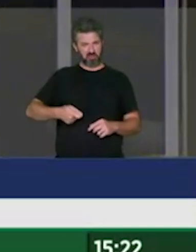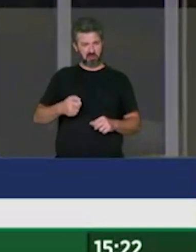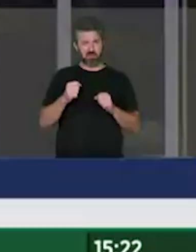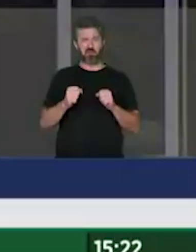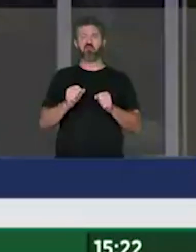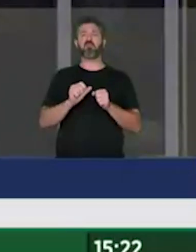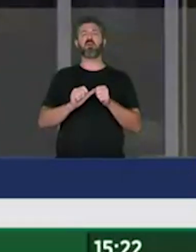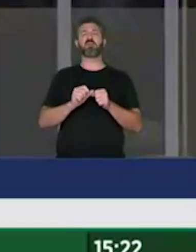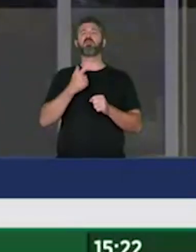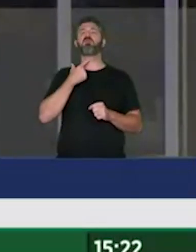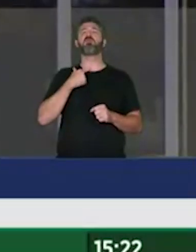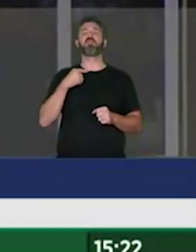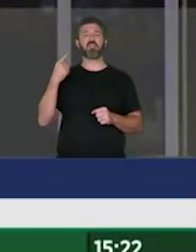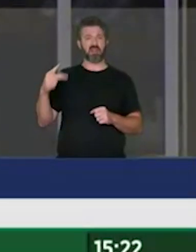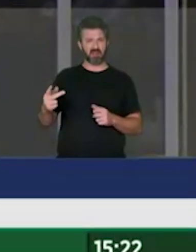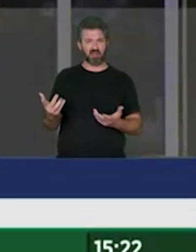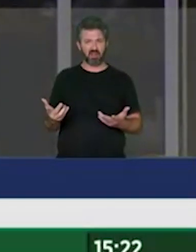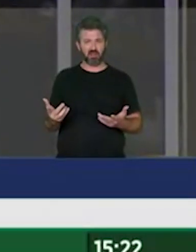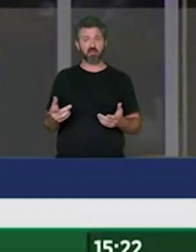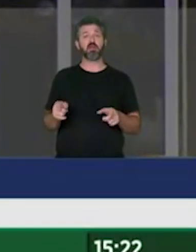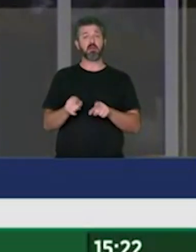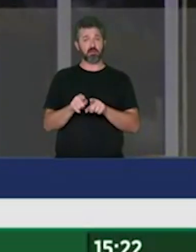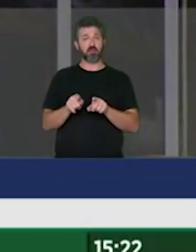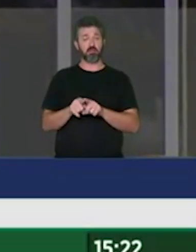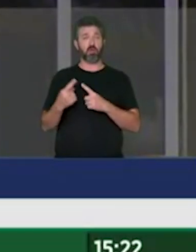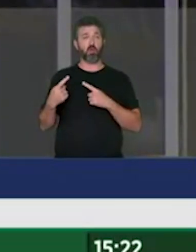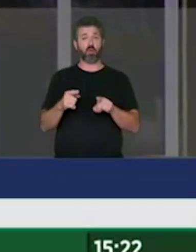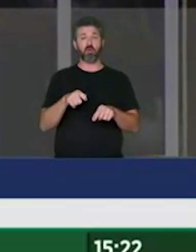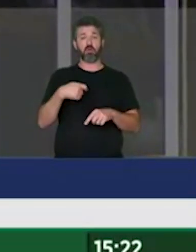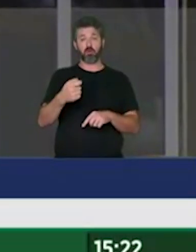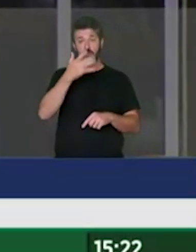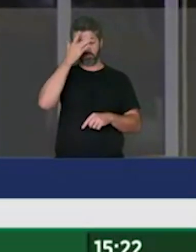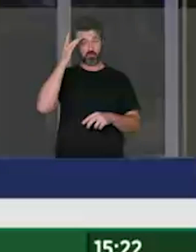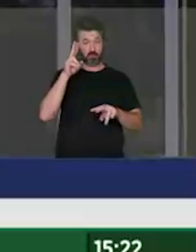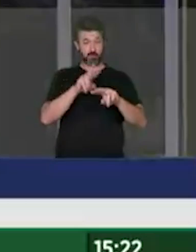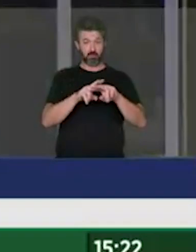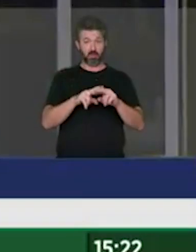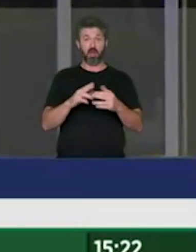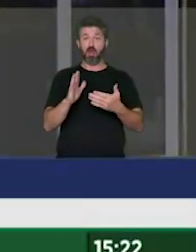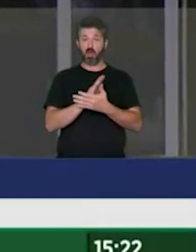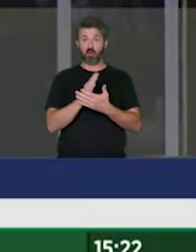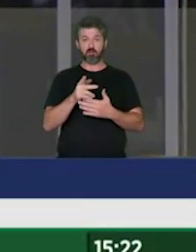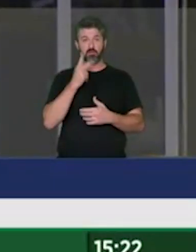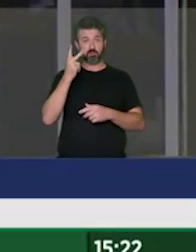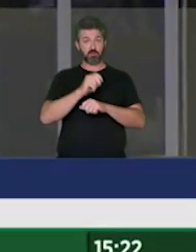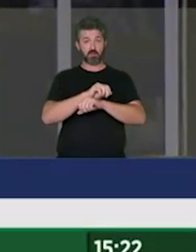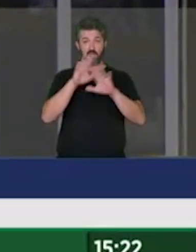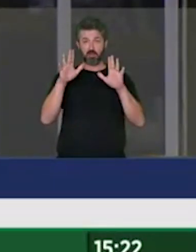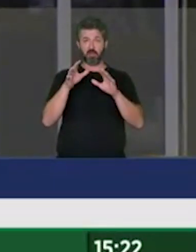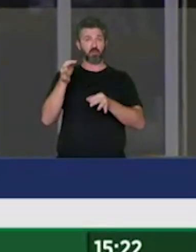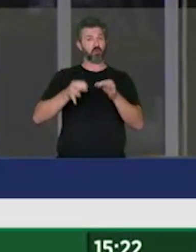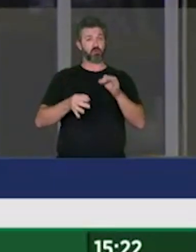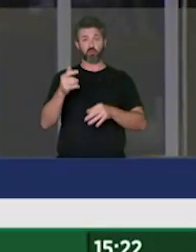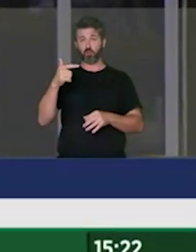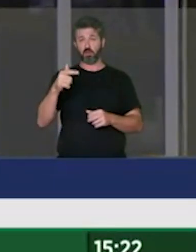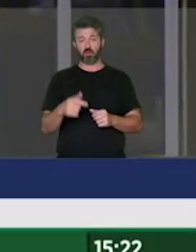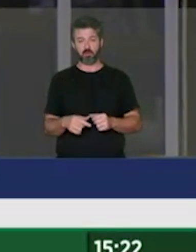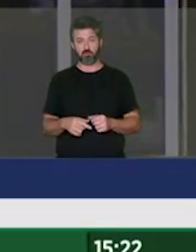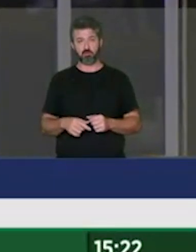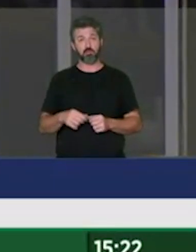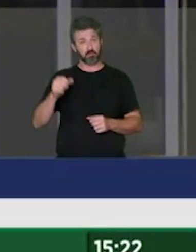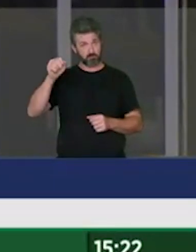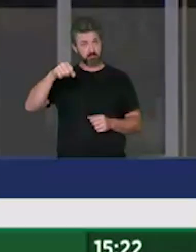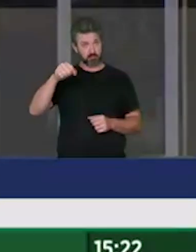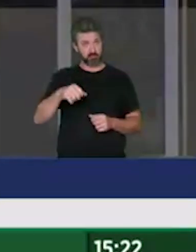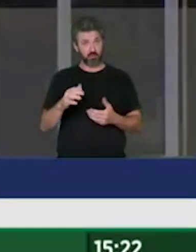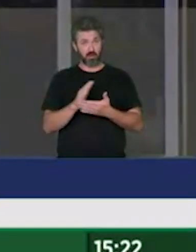quer, inclusive com aqueles que hoje estão presos, alguns dos quais já claramente injustamente. Sim, a gente que foi